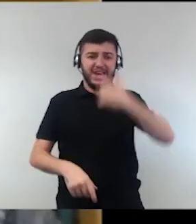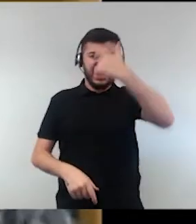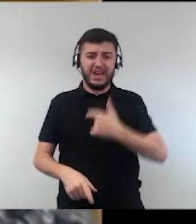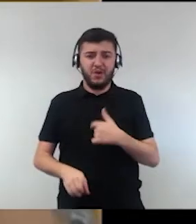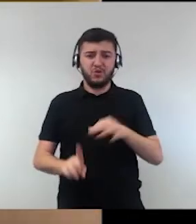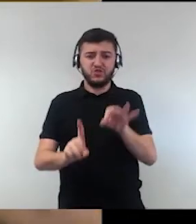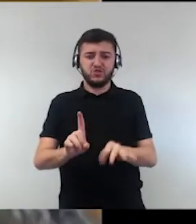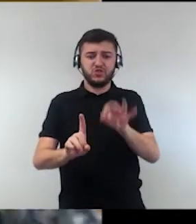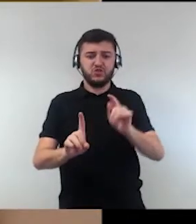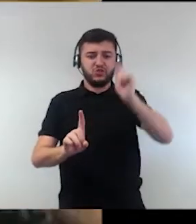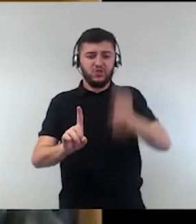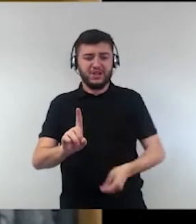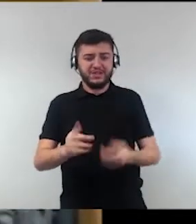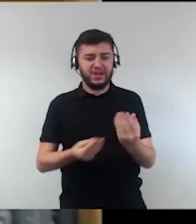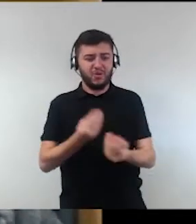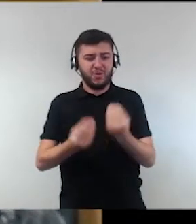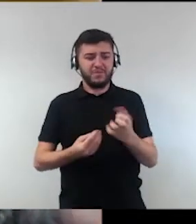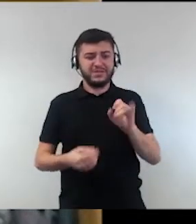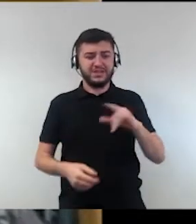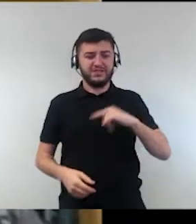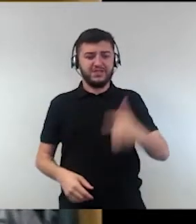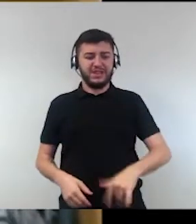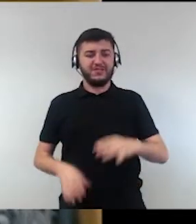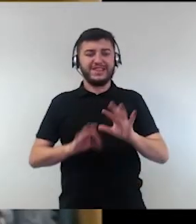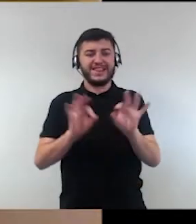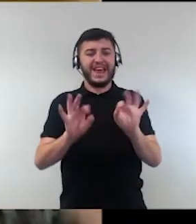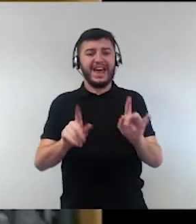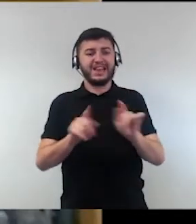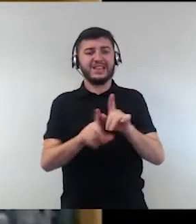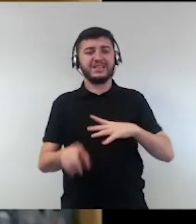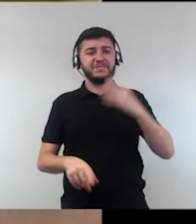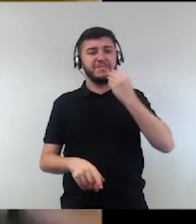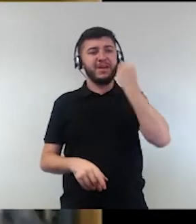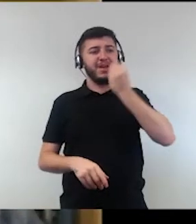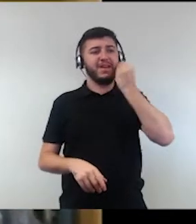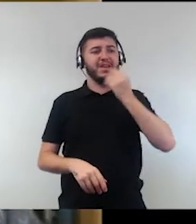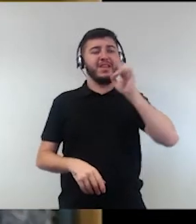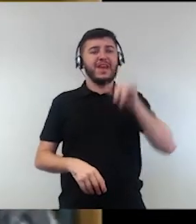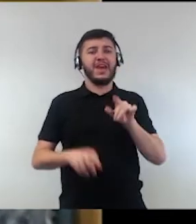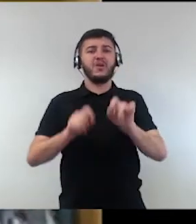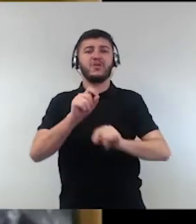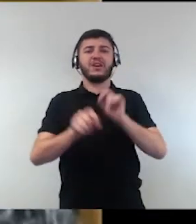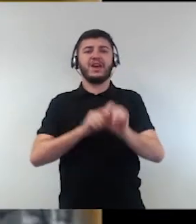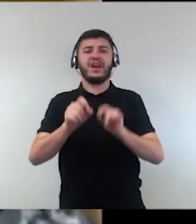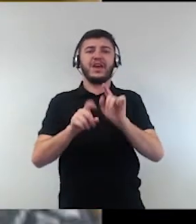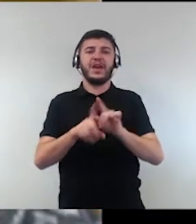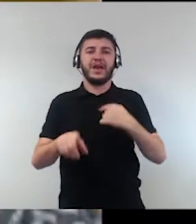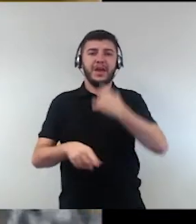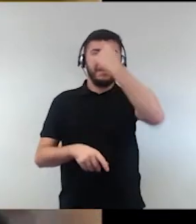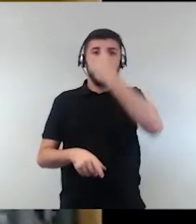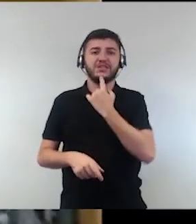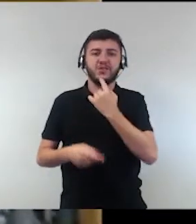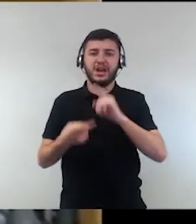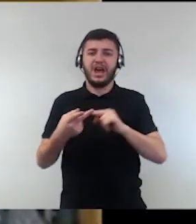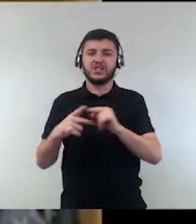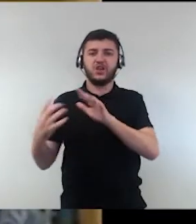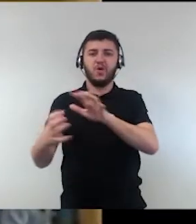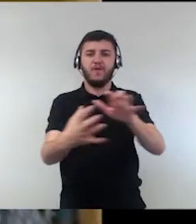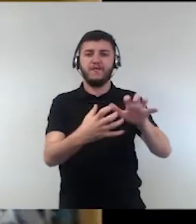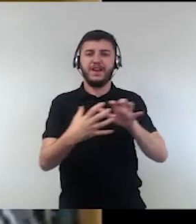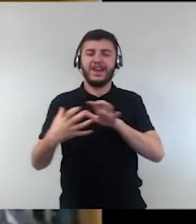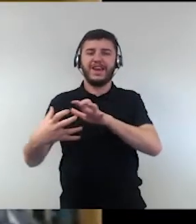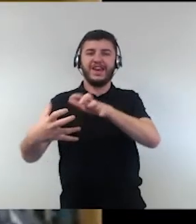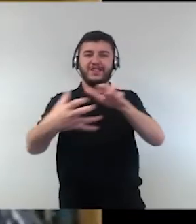a experiência transcendental de encontrar as personagens, os conflitos, as contradições,